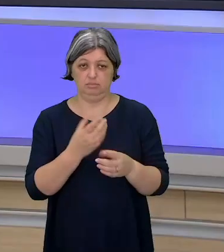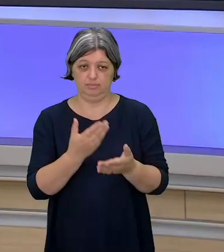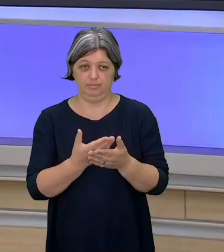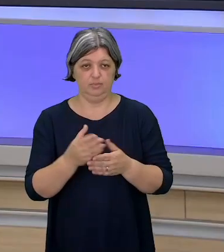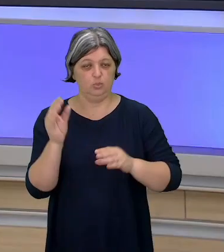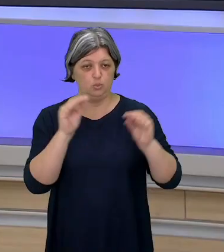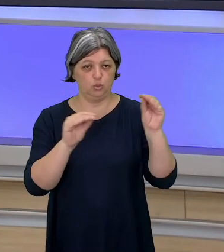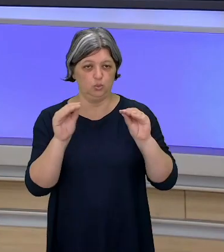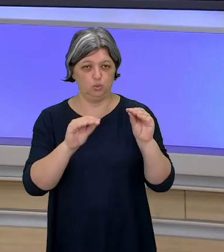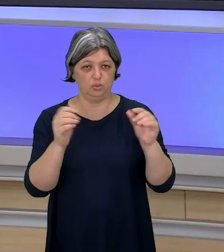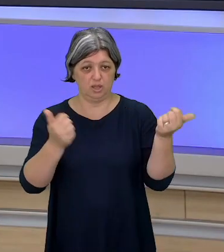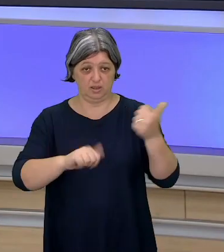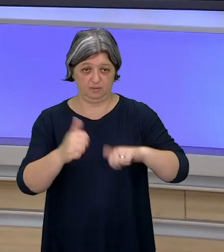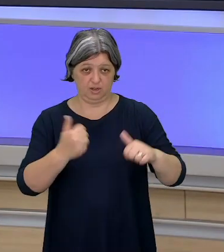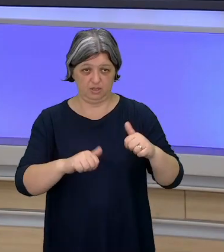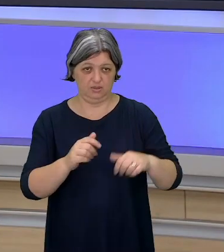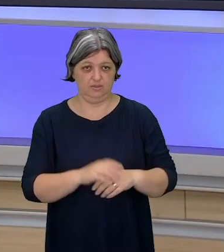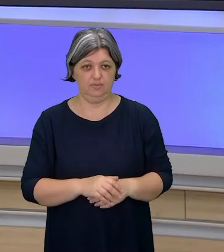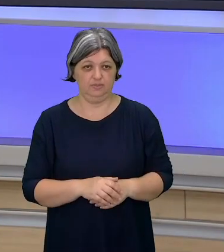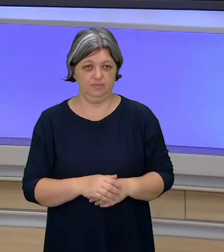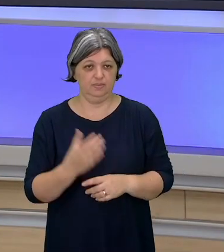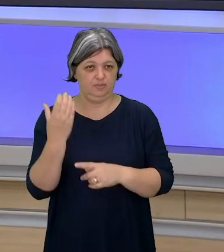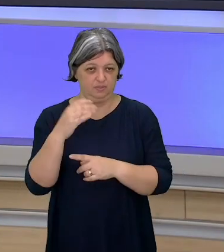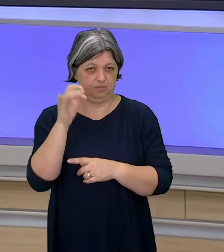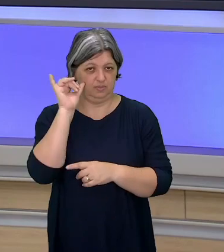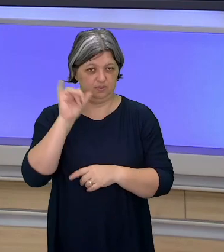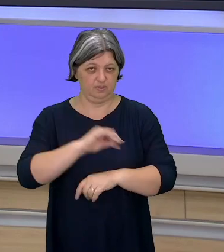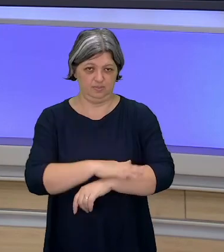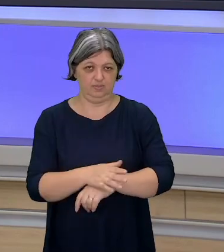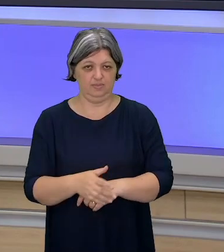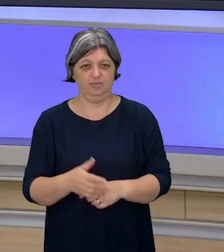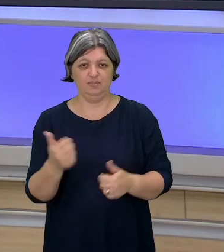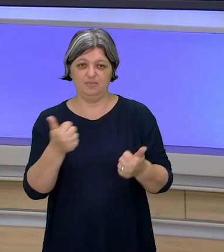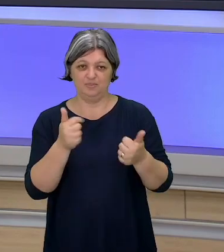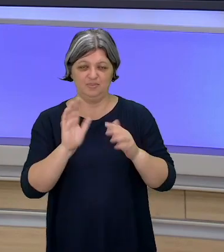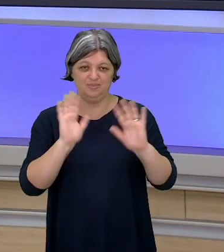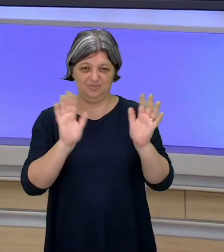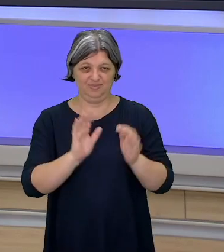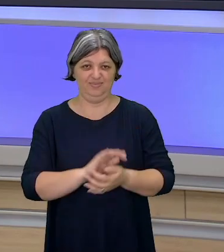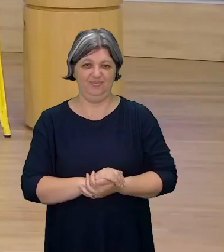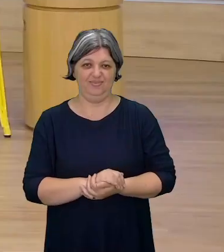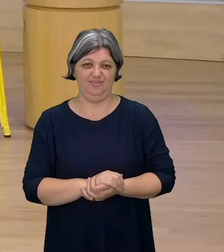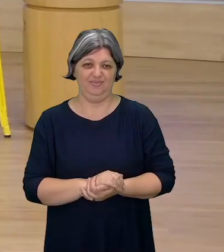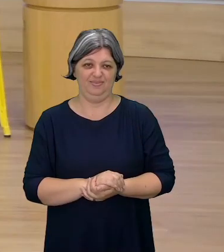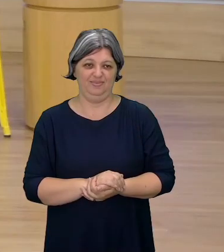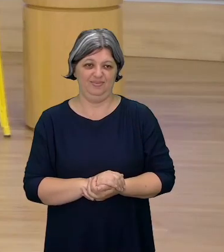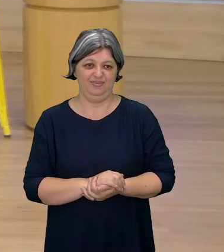Um beijo, não esqueça de avaliar. E do canal de Educação Antirracista. Fechou? Um beijo, até a próxima.